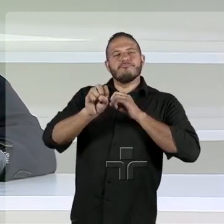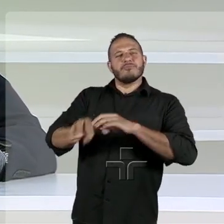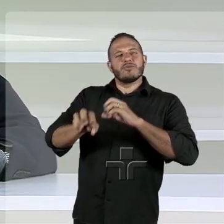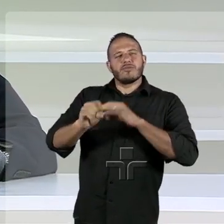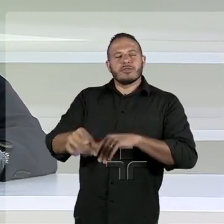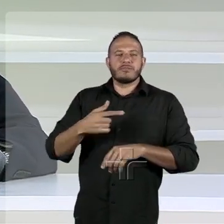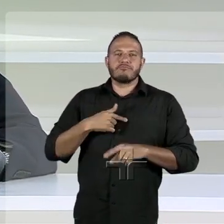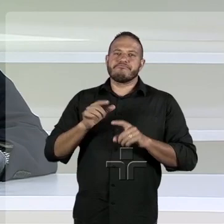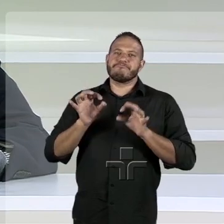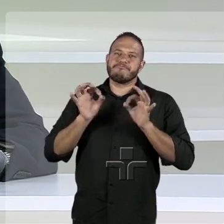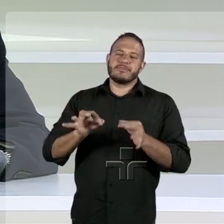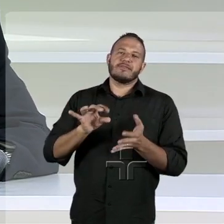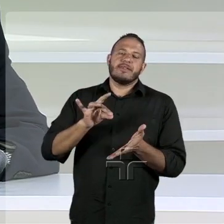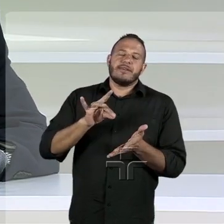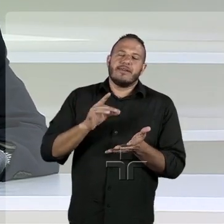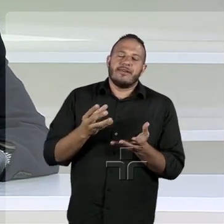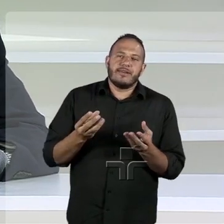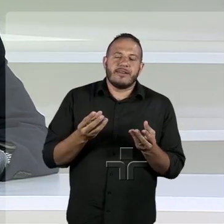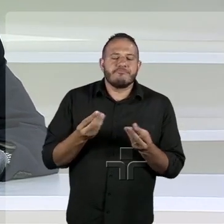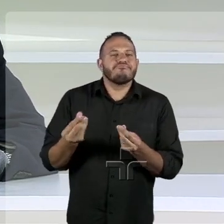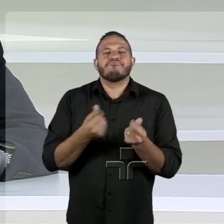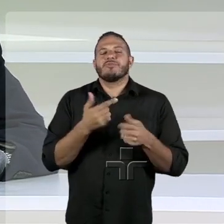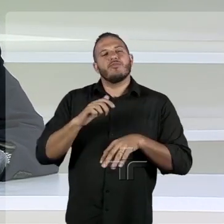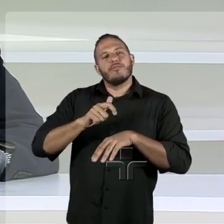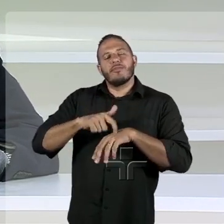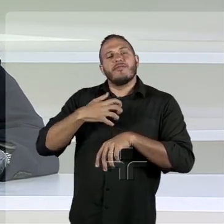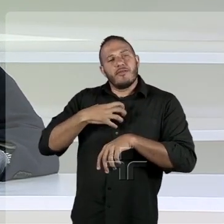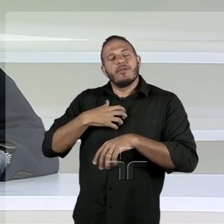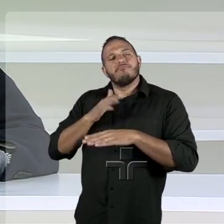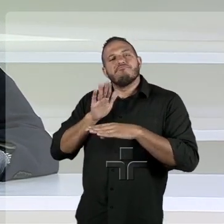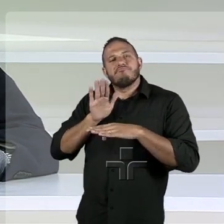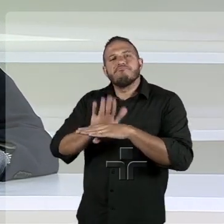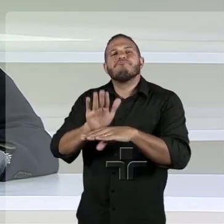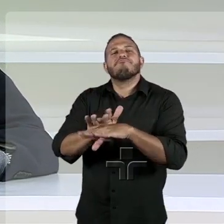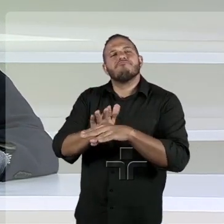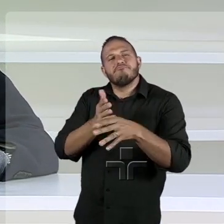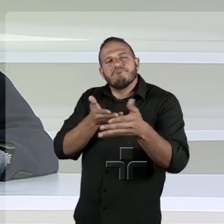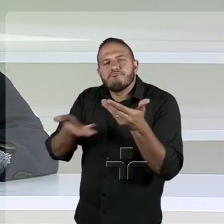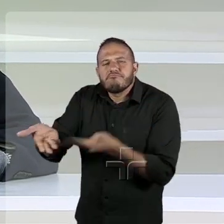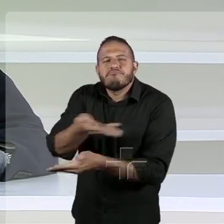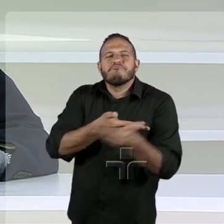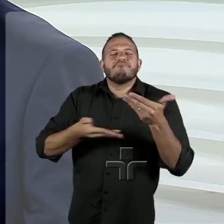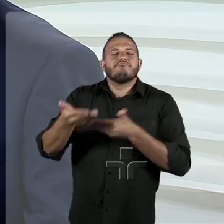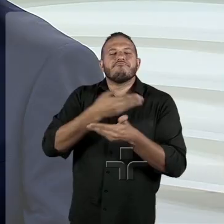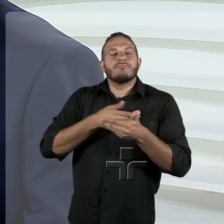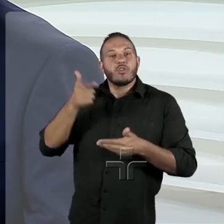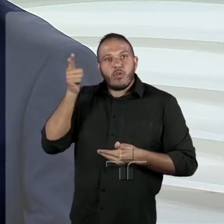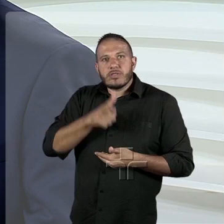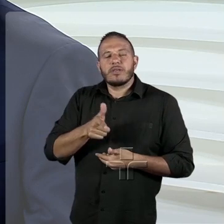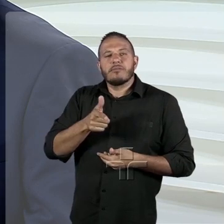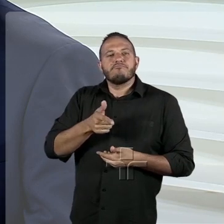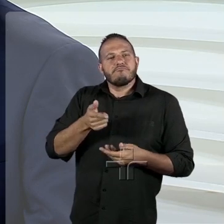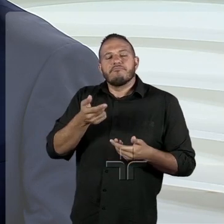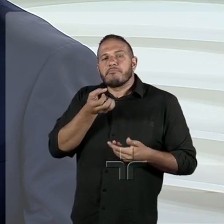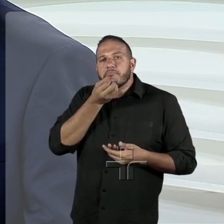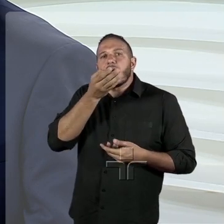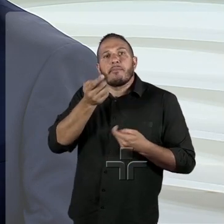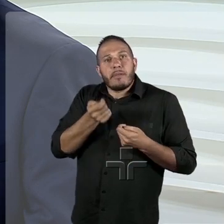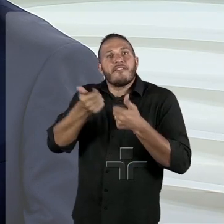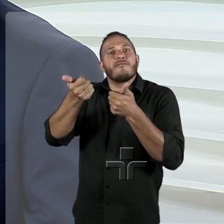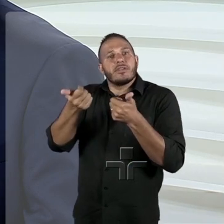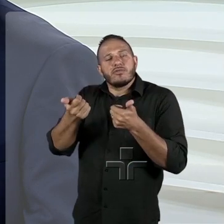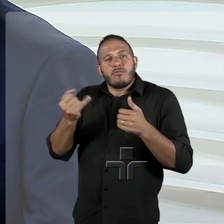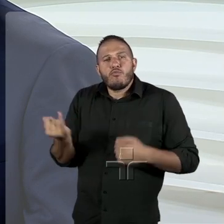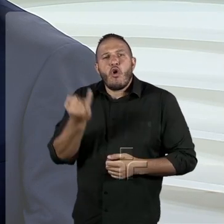na verdade, seja colaborativa, uma educação que tenha acesso a benefícios importantes do ponto de